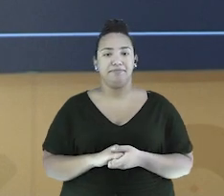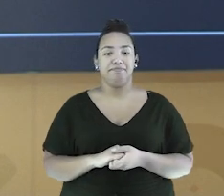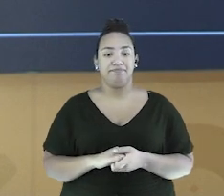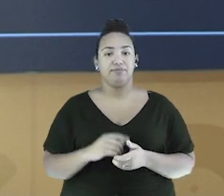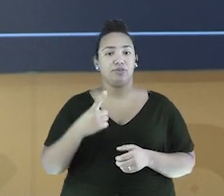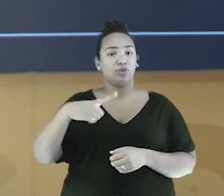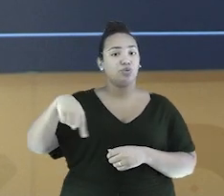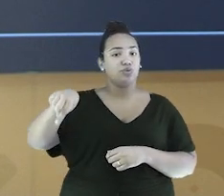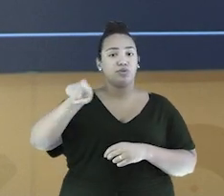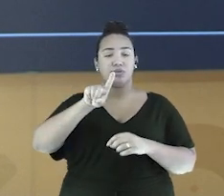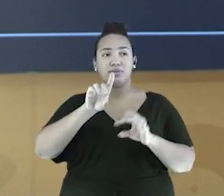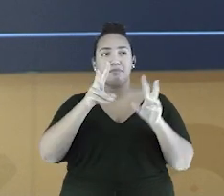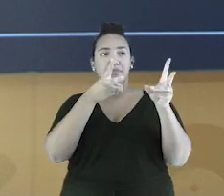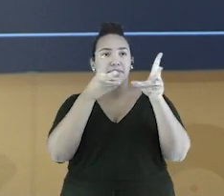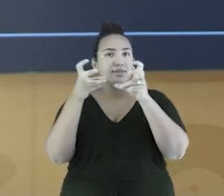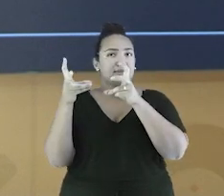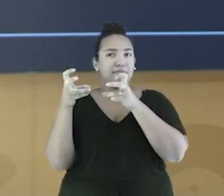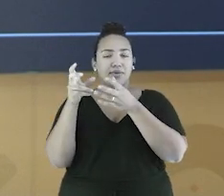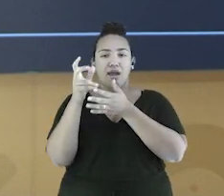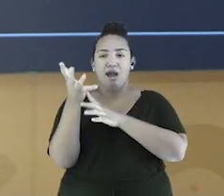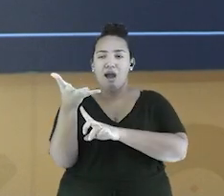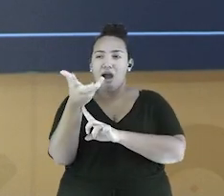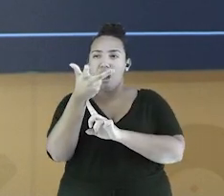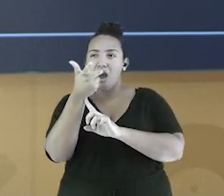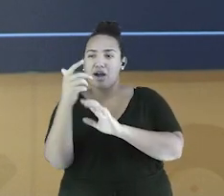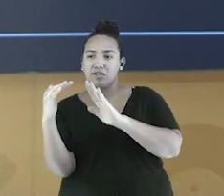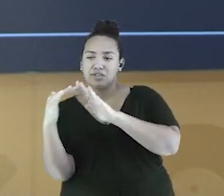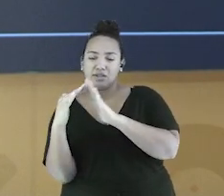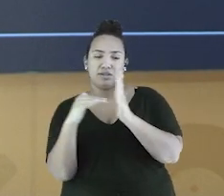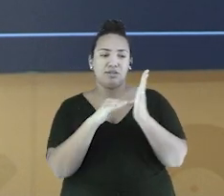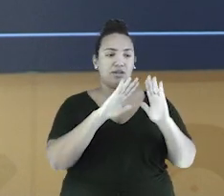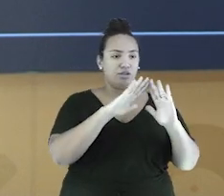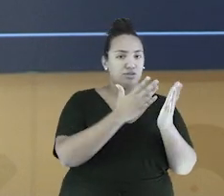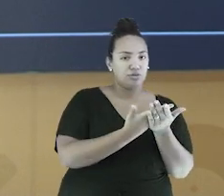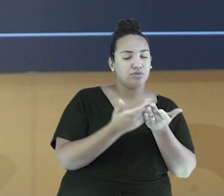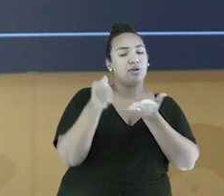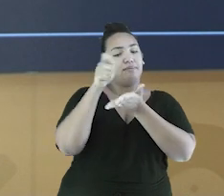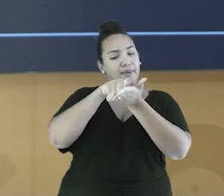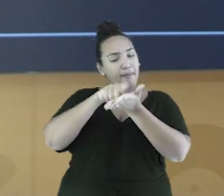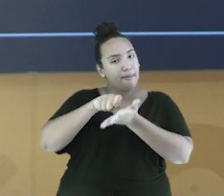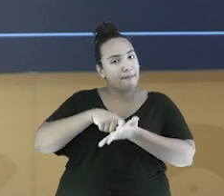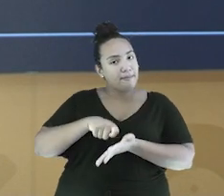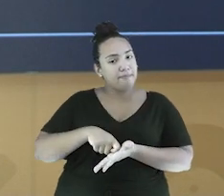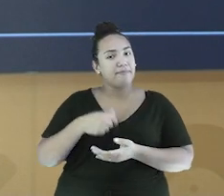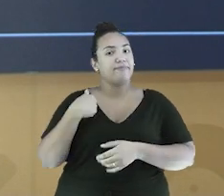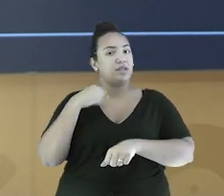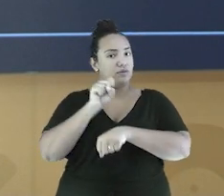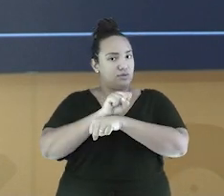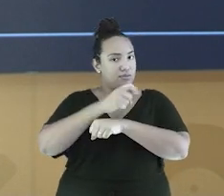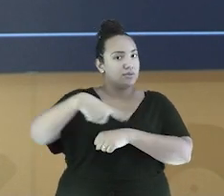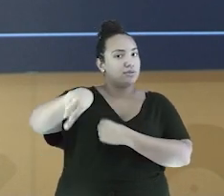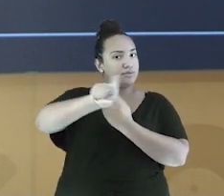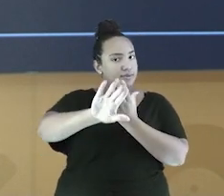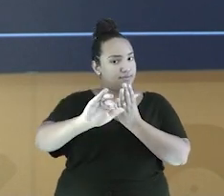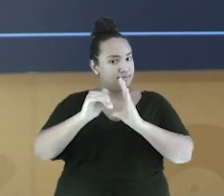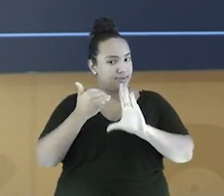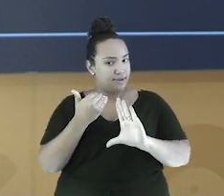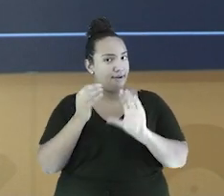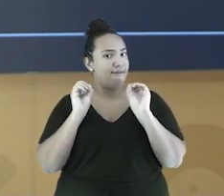anotarem todas as formas de arte que conseguirem do caminho de casa até a escola. Eu vou esperar o retorno,